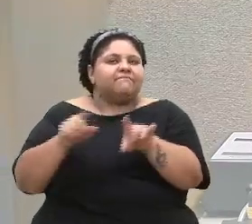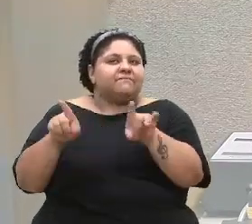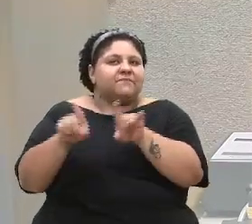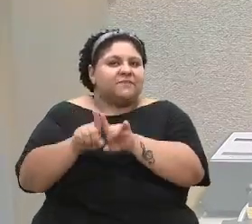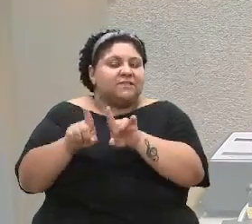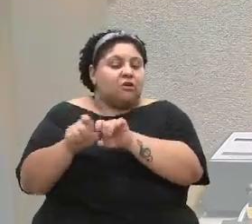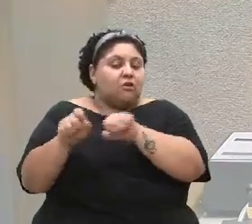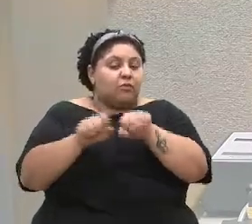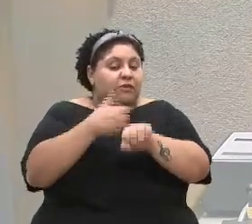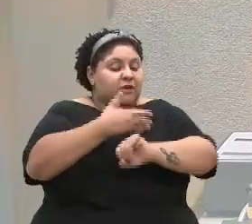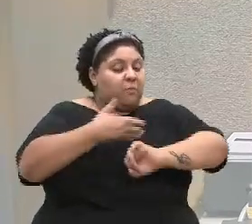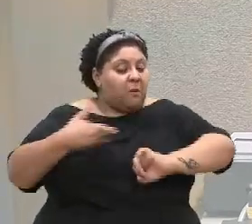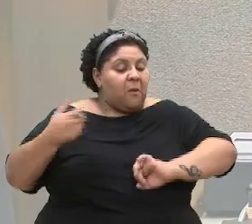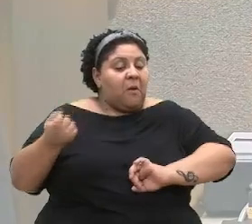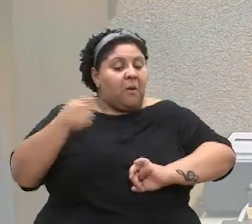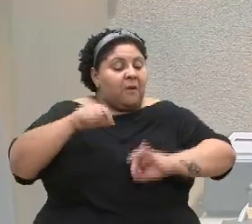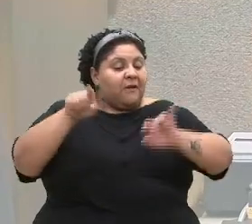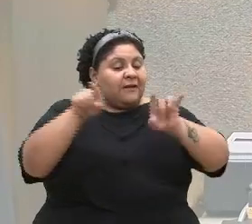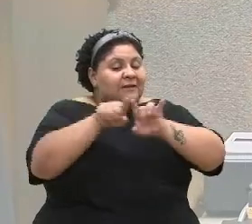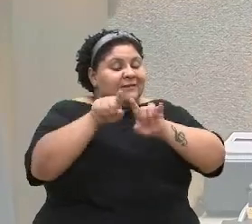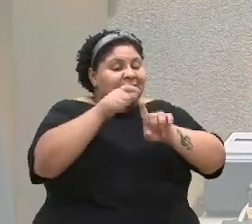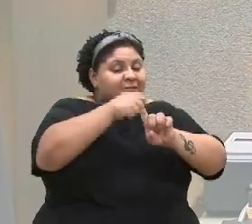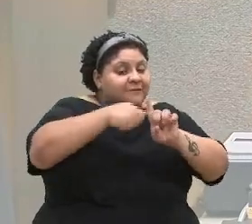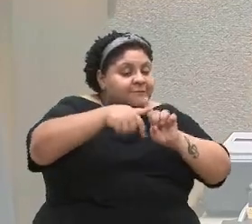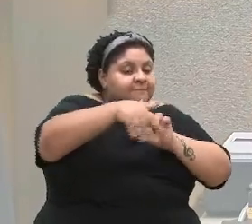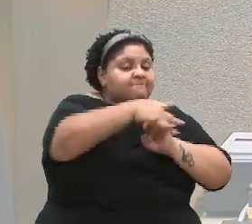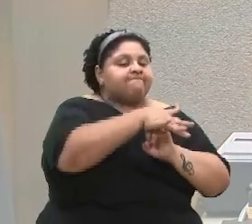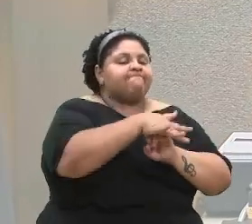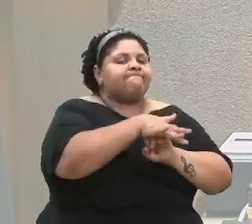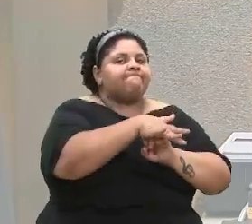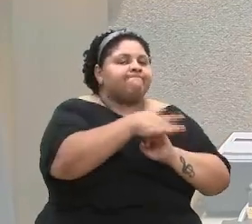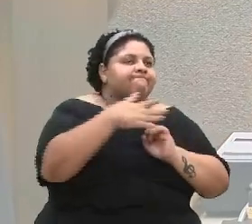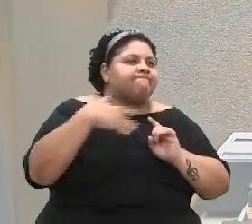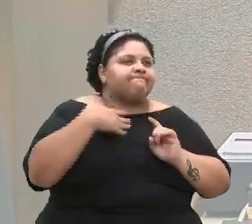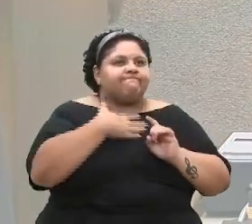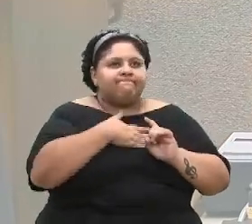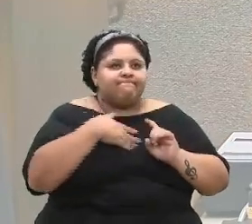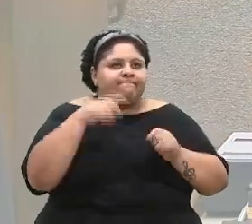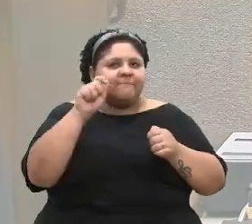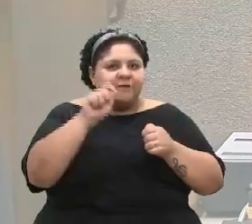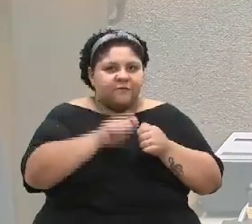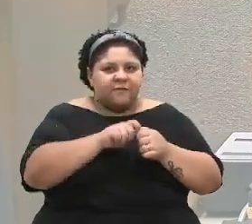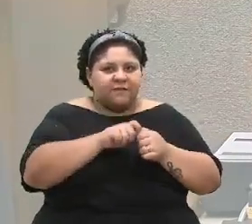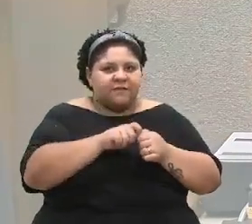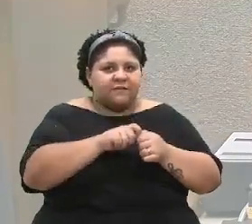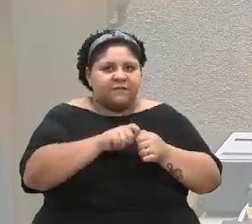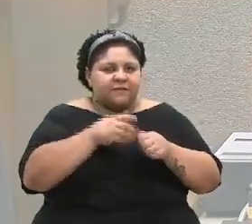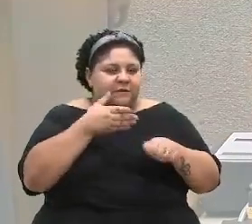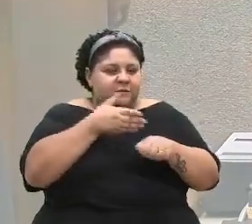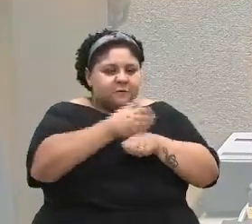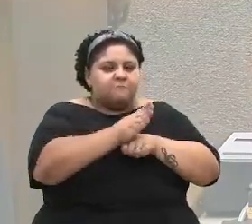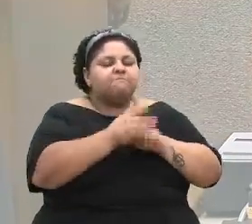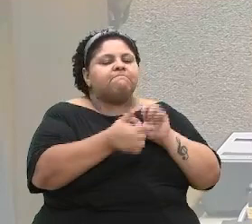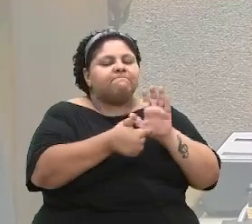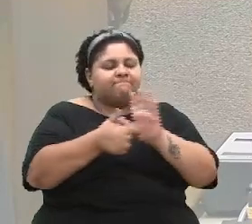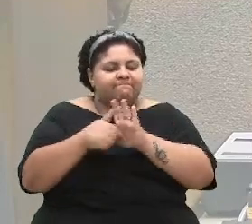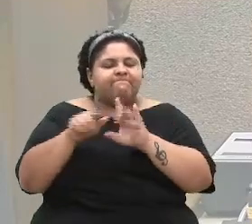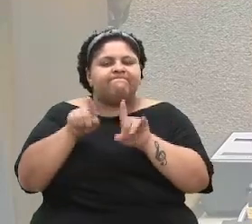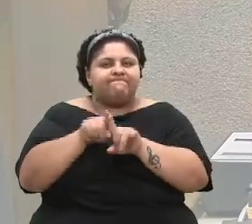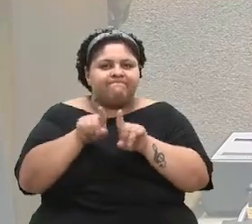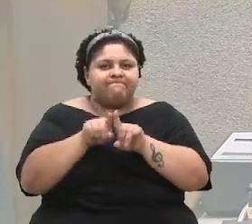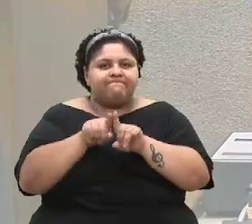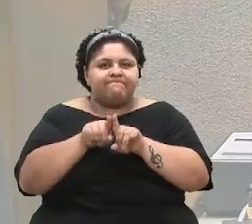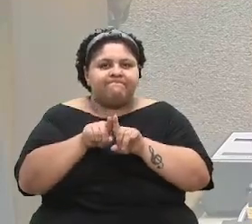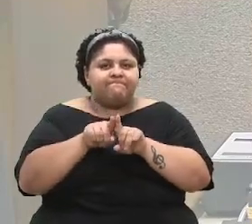poder público. É preciso também que a sociedade, de uma certa forma, faça a sua parte, demonstrando também